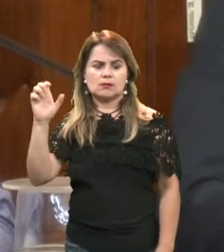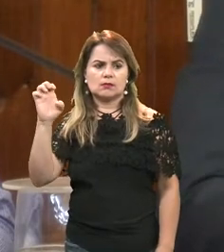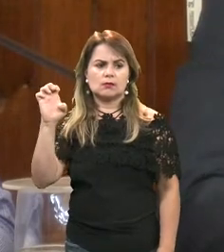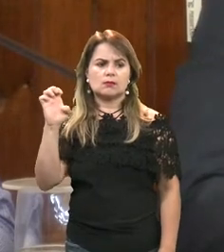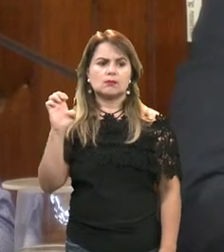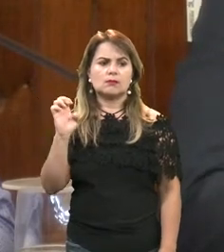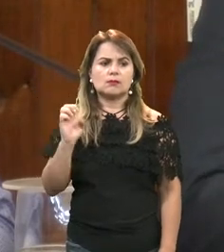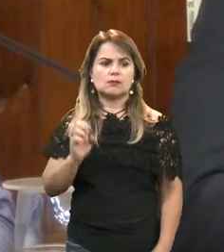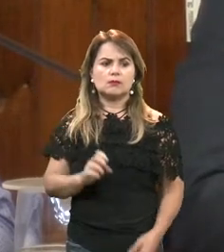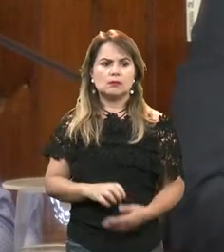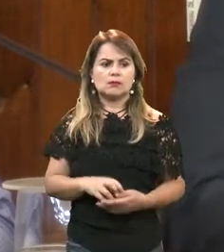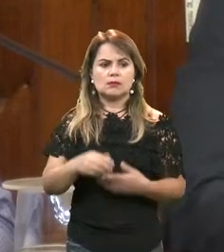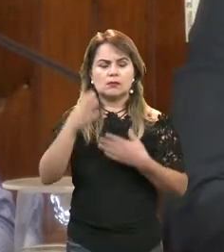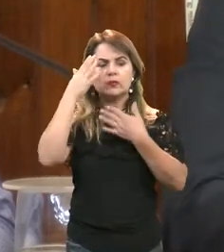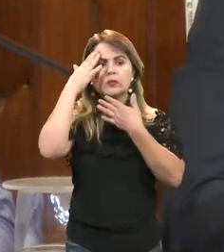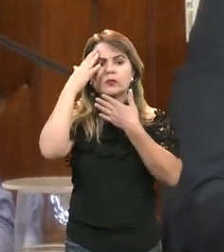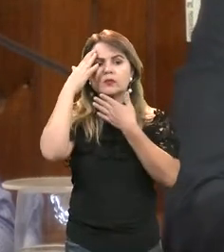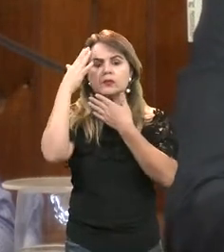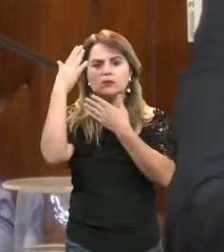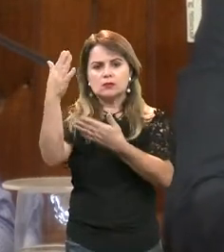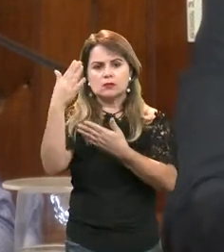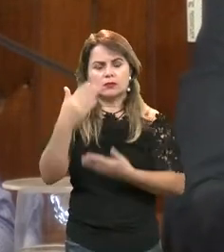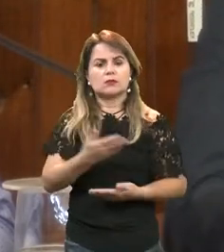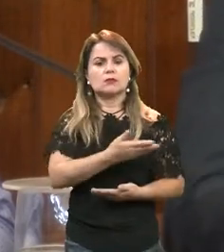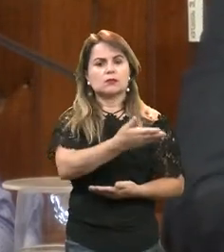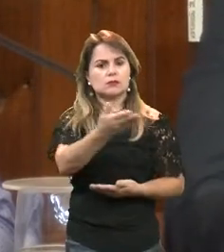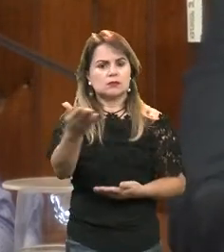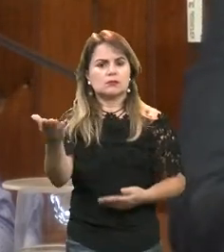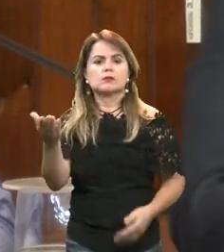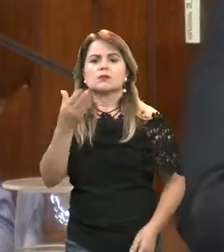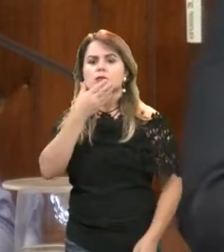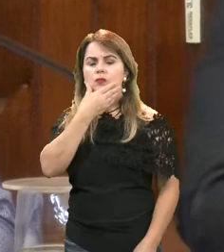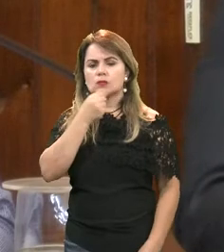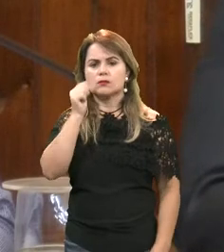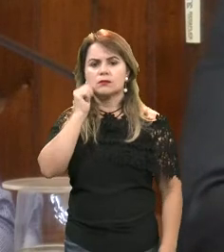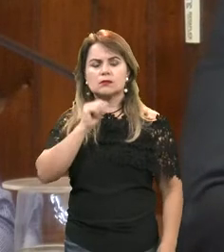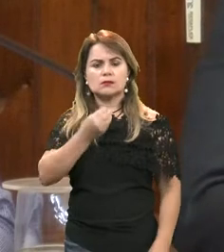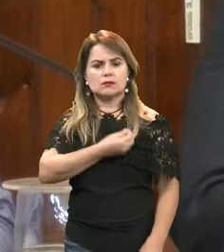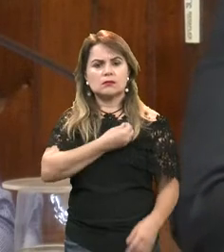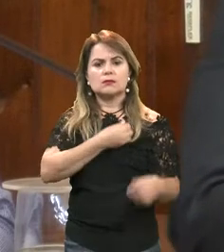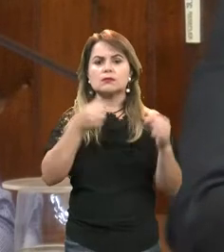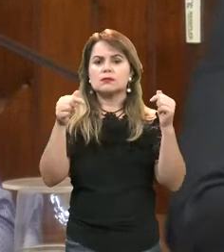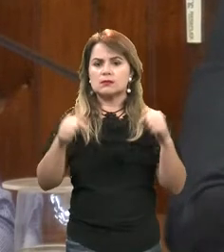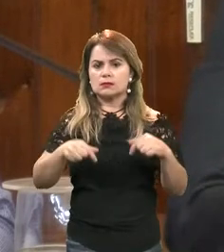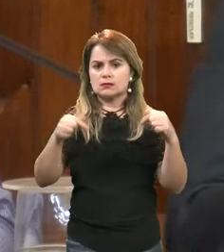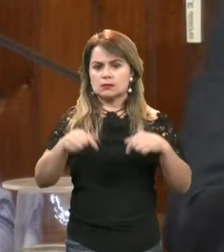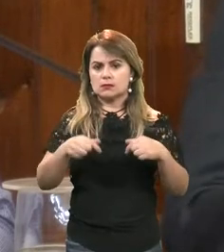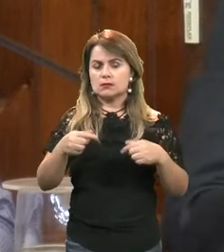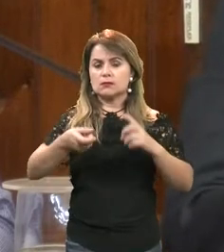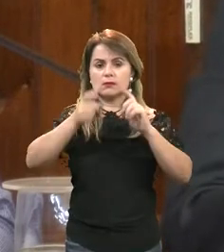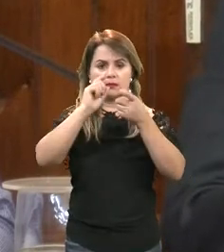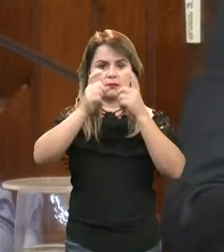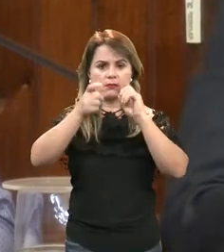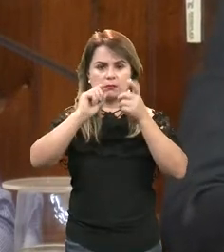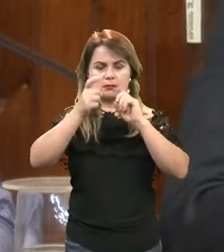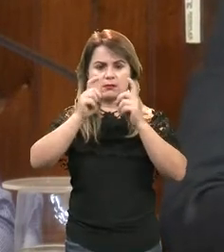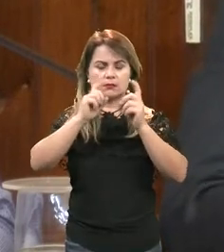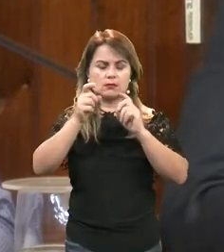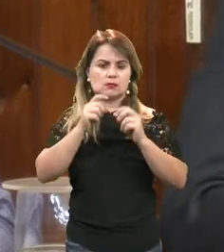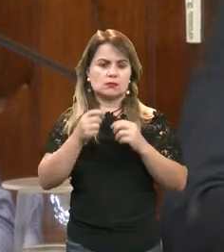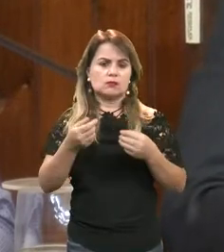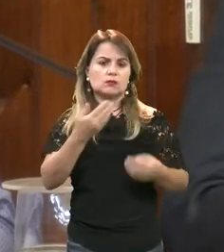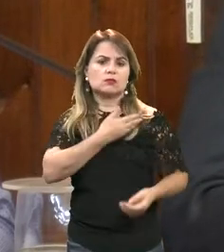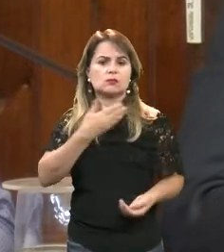Chichilha. Muito obrigado a todos e a todas que se fazem presentes nessa